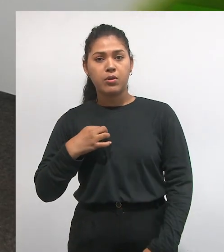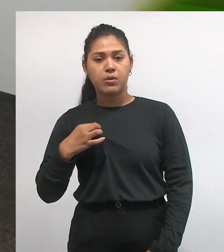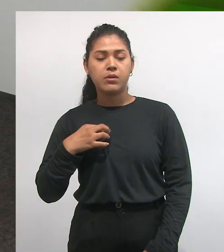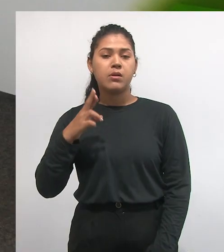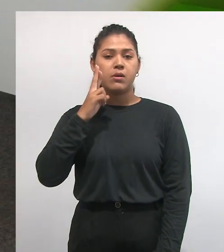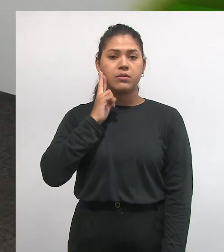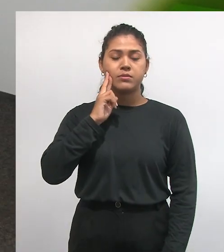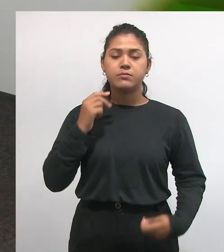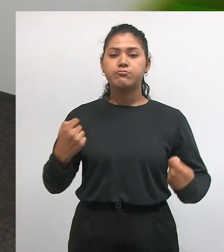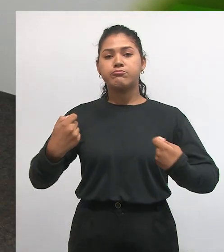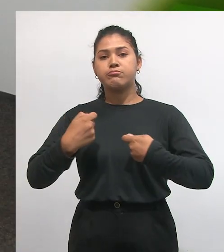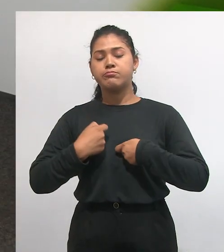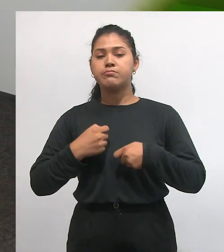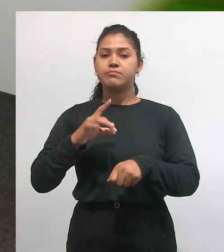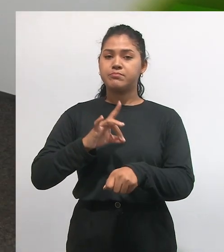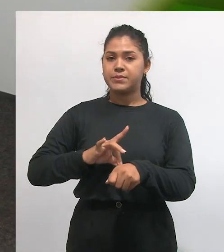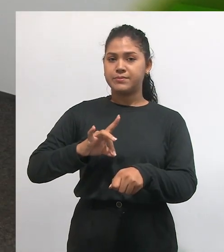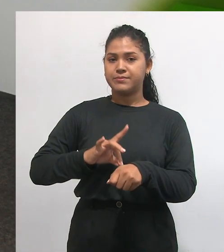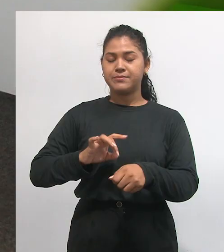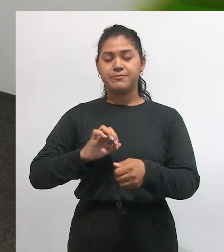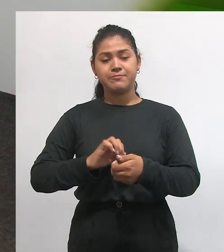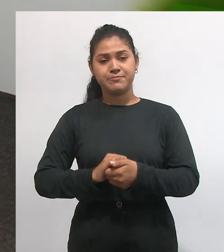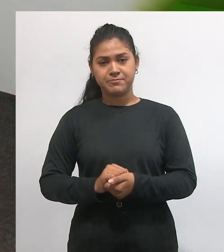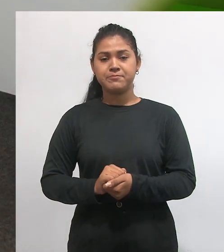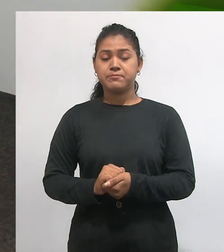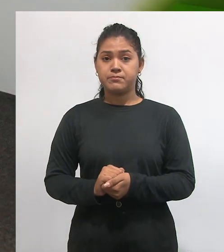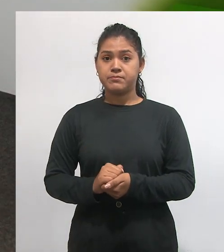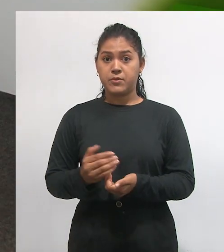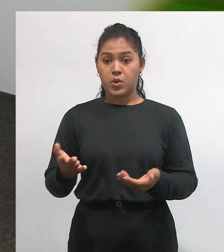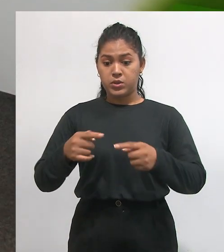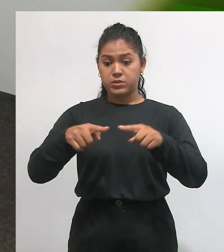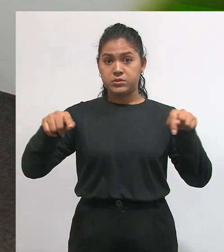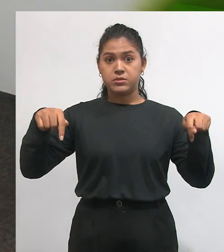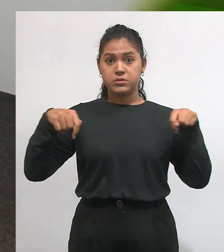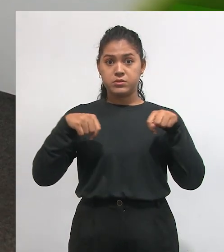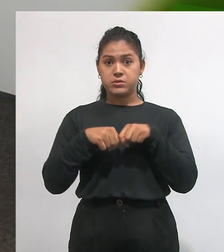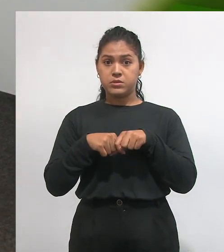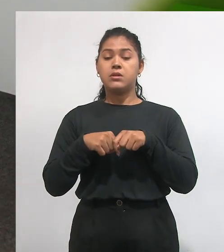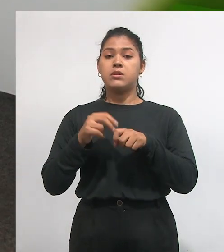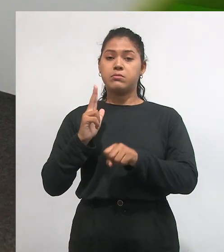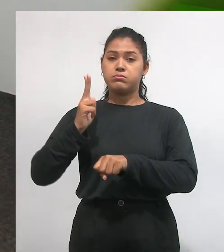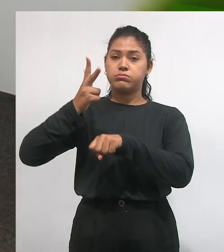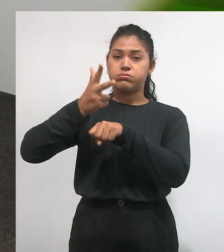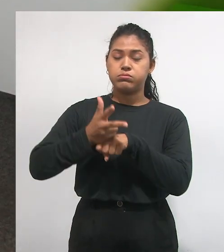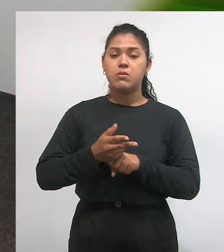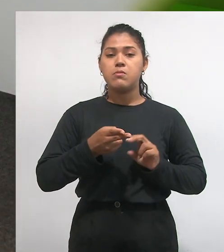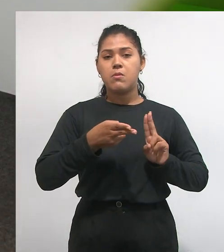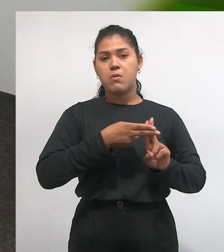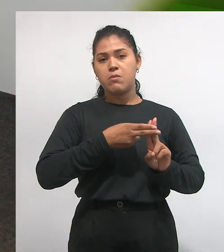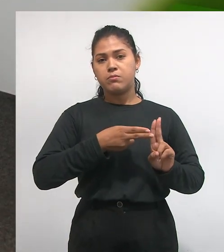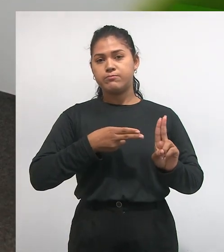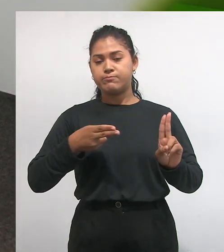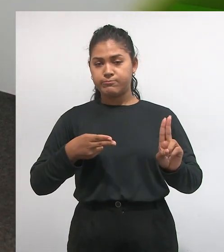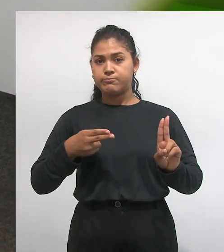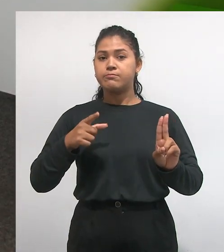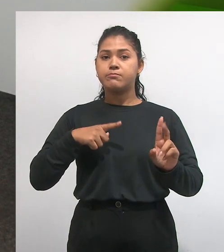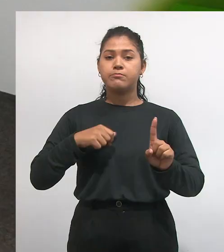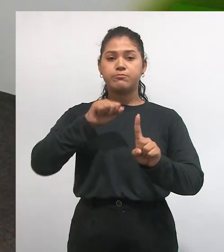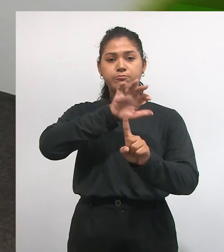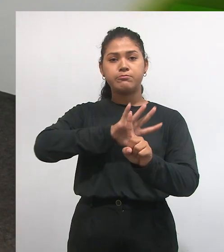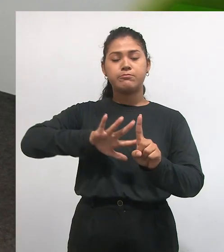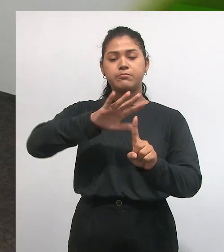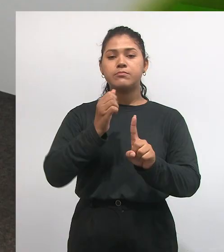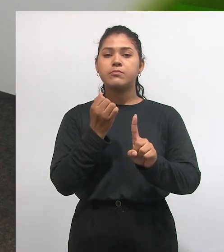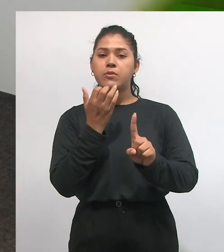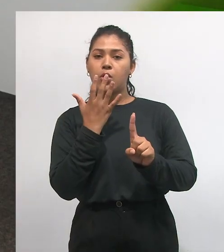escura e um terninho na cor preta. Estou aqui no estúdio de gravações, no Instituto Federal de Rondônia, e atrás de mim tem uma parede branca